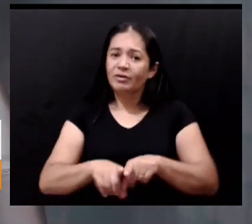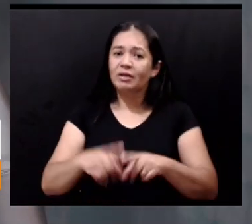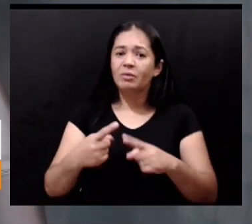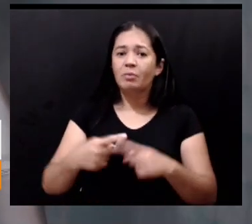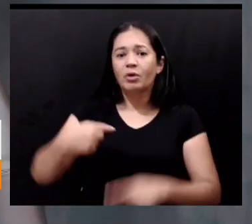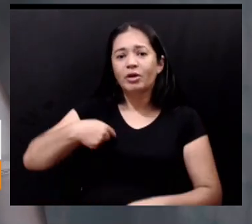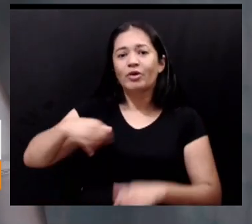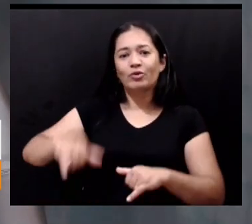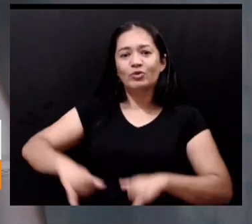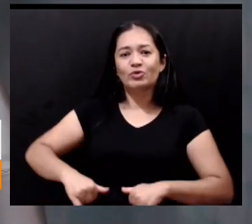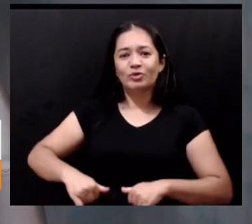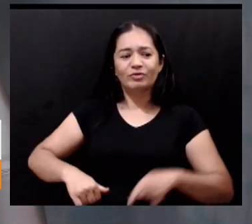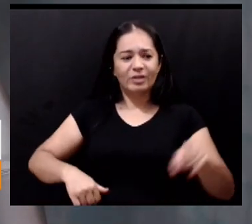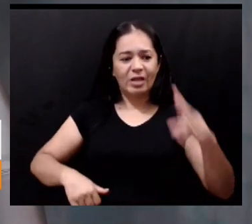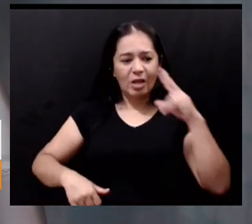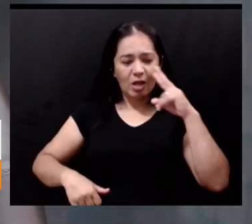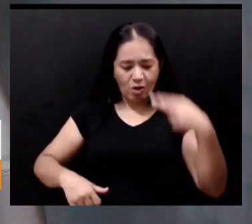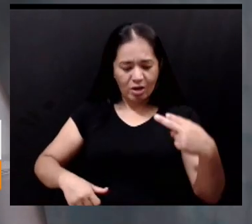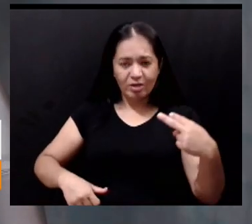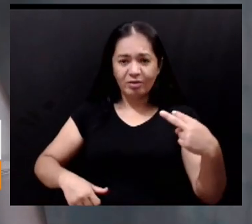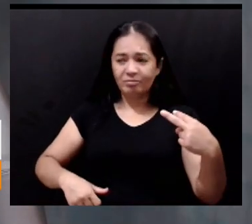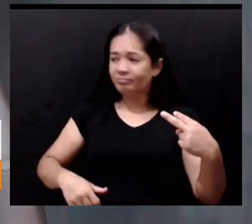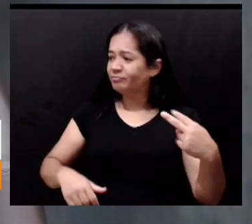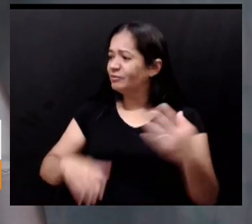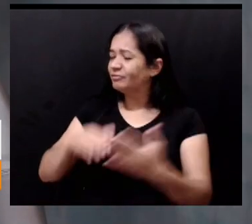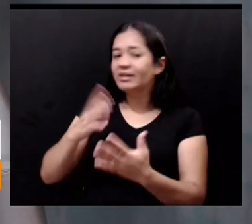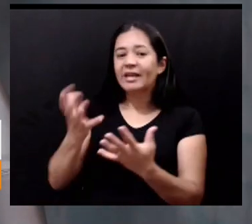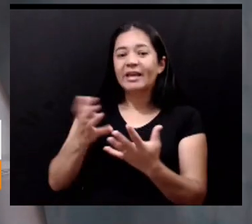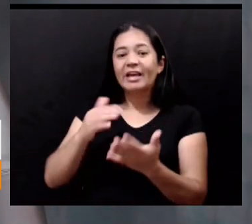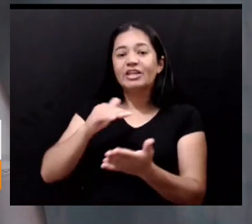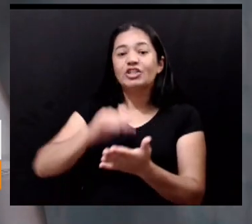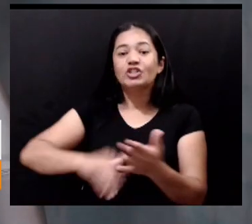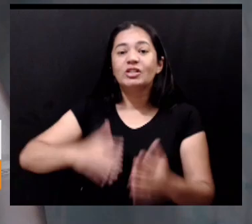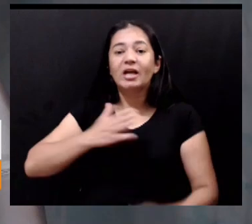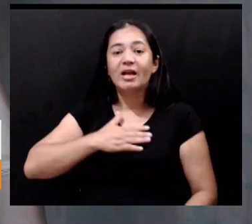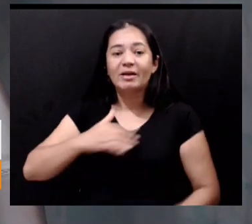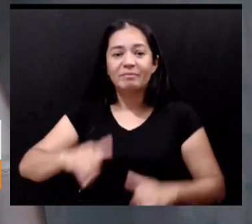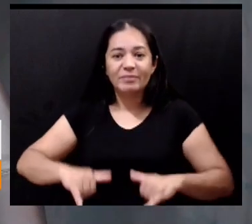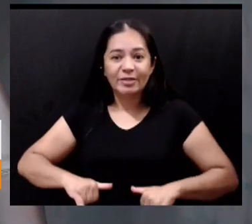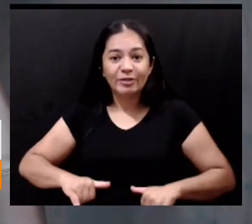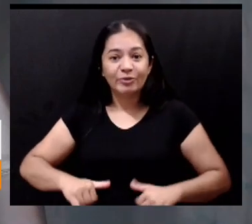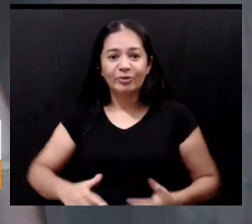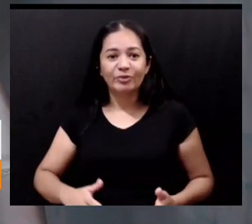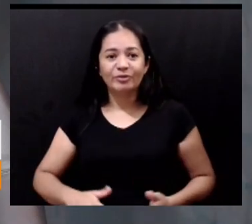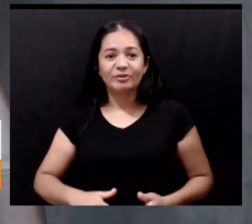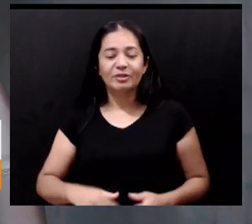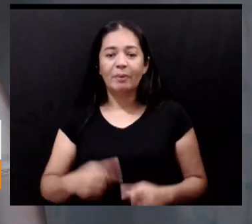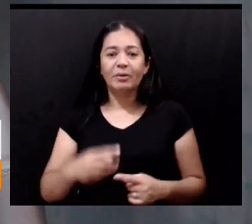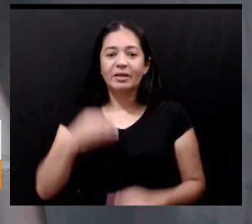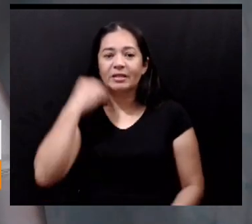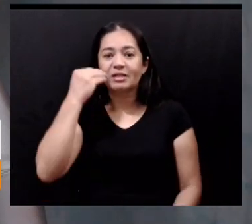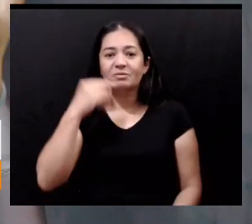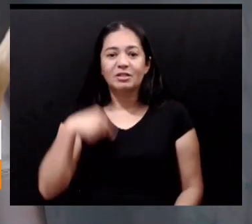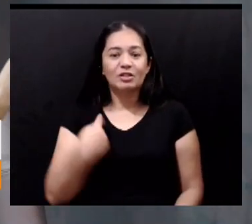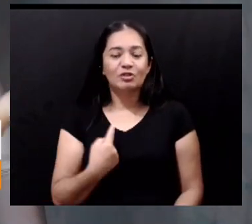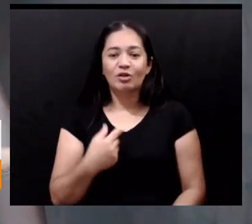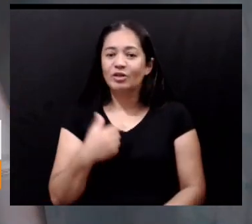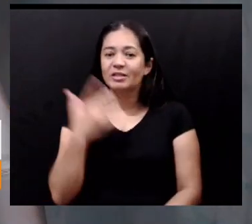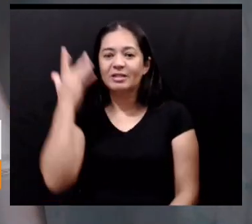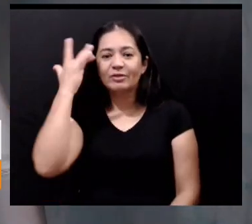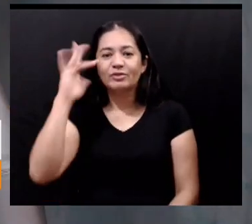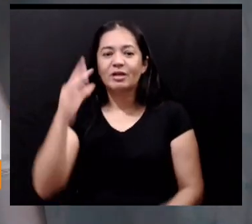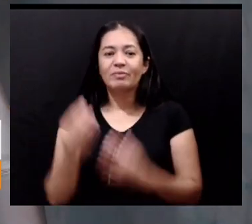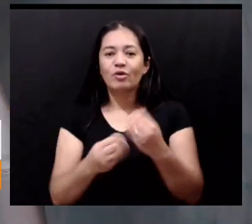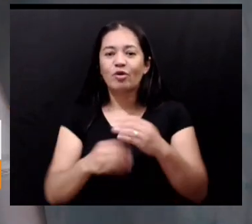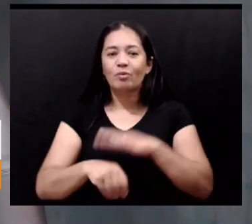difícil a Tem gente, essa questão né, também, né? lidar ali com as pessoas que estão próximas da gente, naquela experiência a gente não sabe o que fazer. Então, às vezes, na ânsia da pessoa de